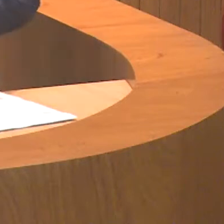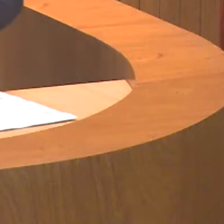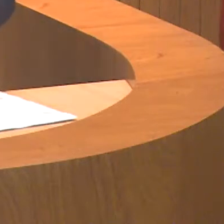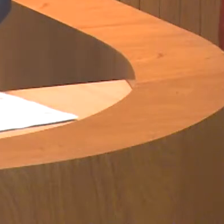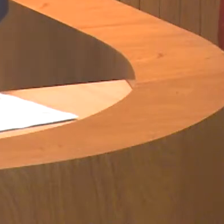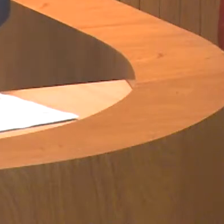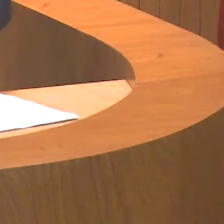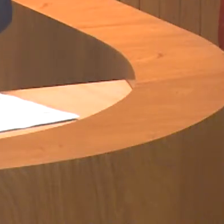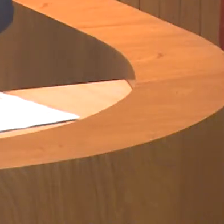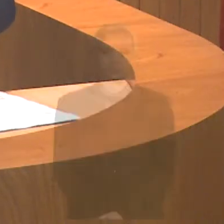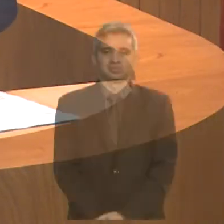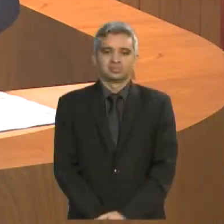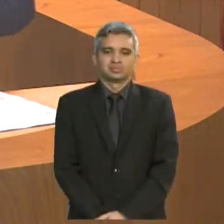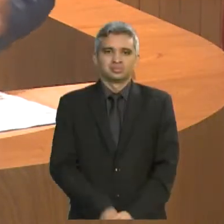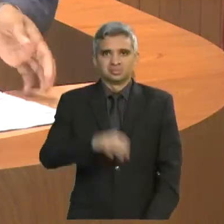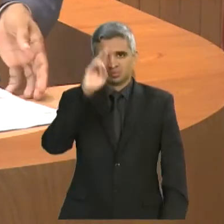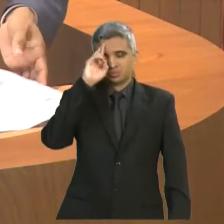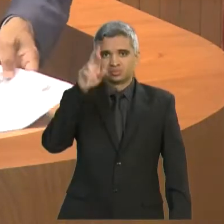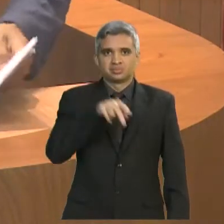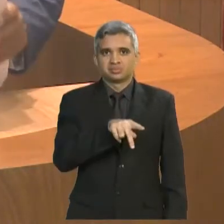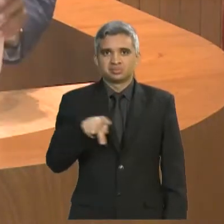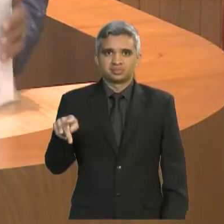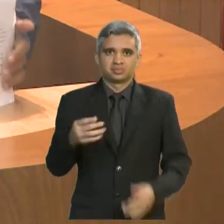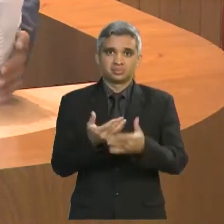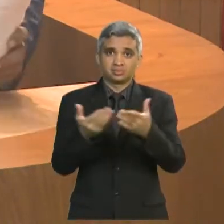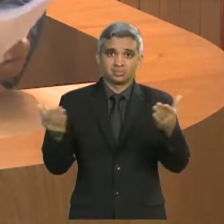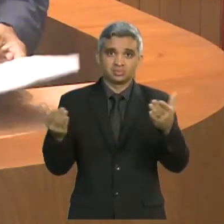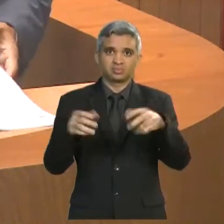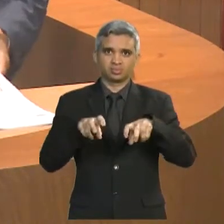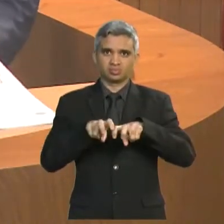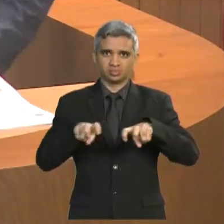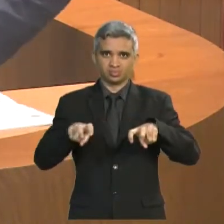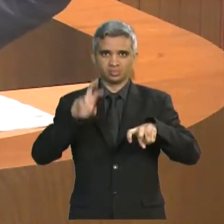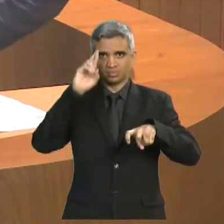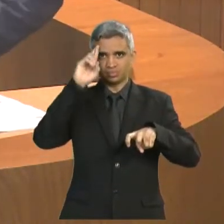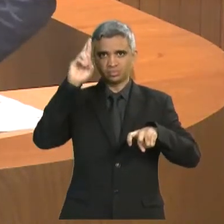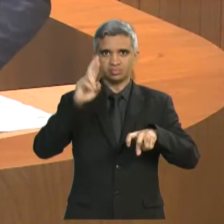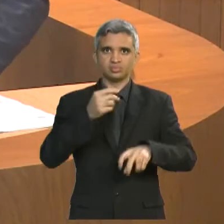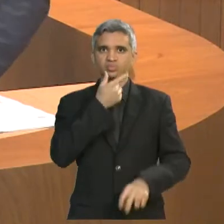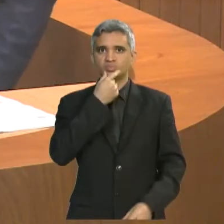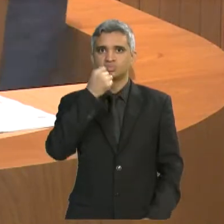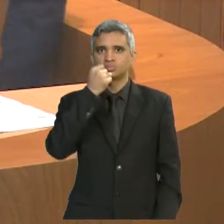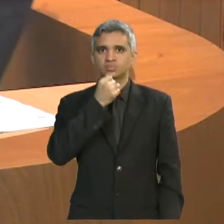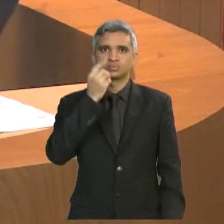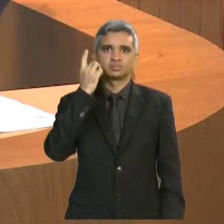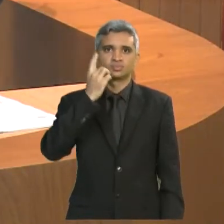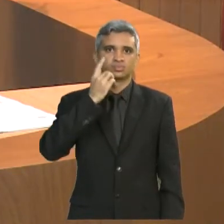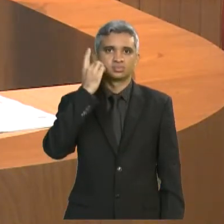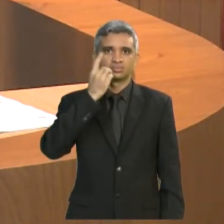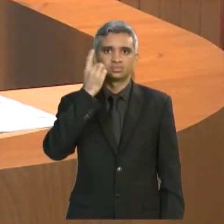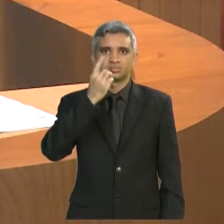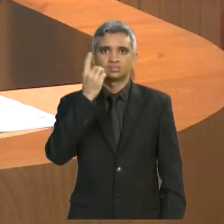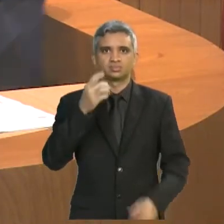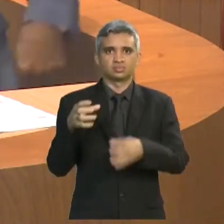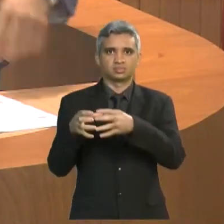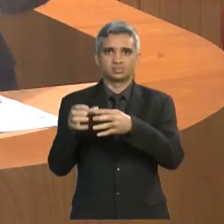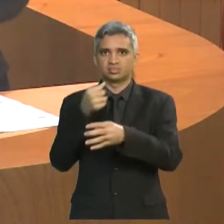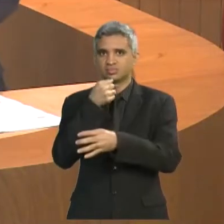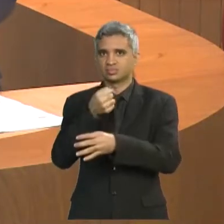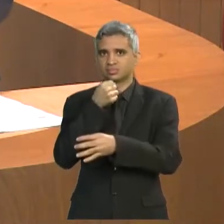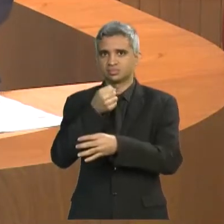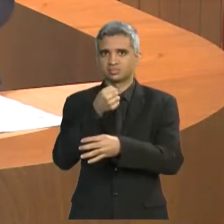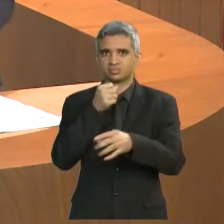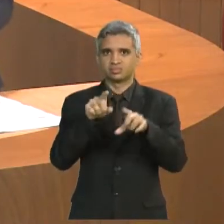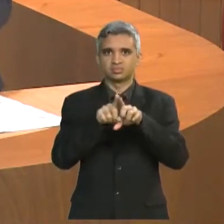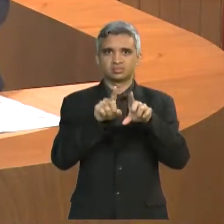o meu presidente e demais membros da mesa senhoras e senhores deputados imprensa internautas e telespectadores